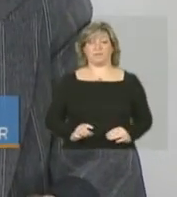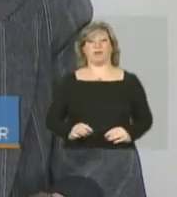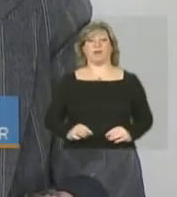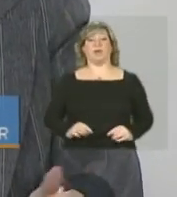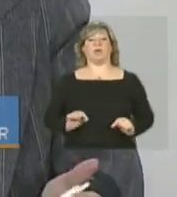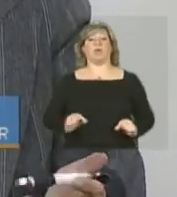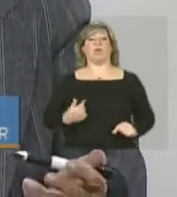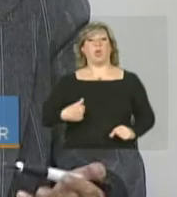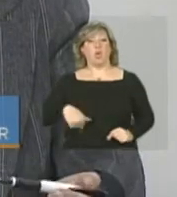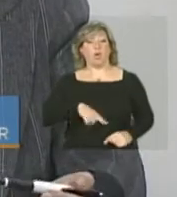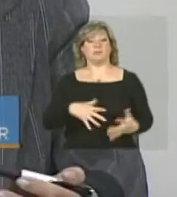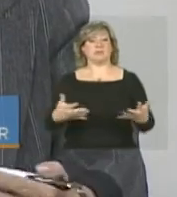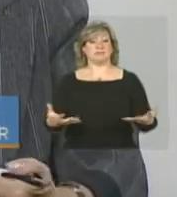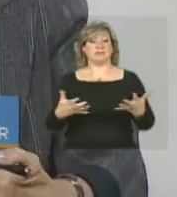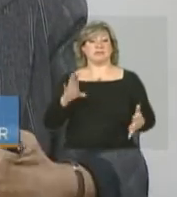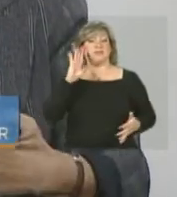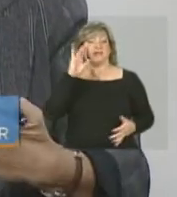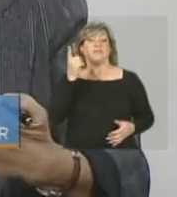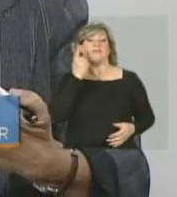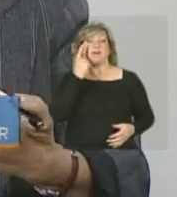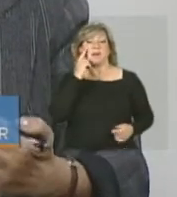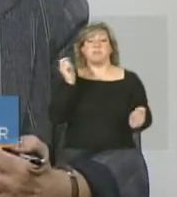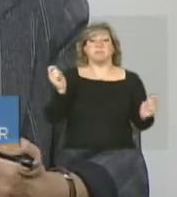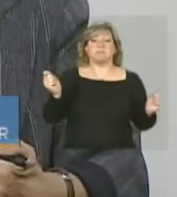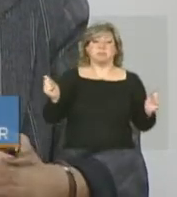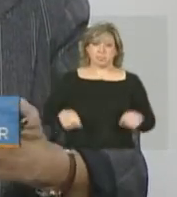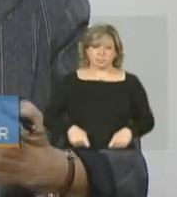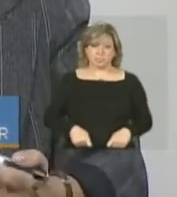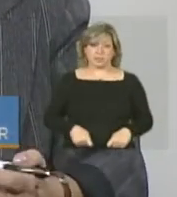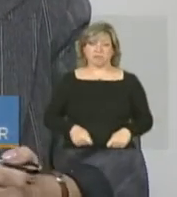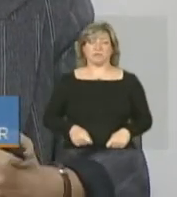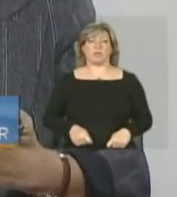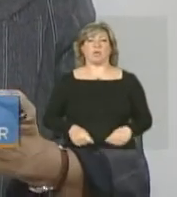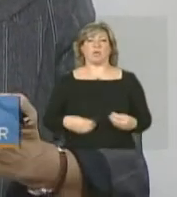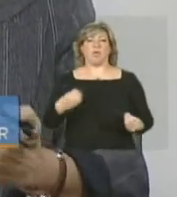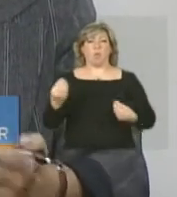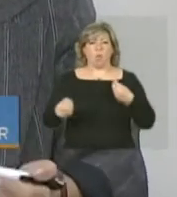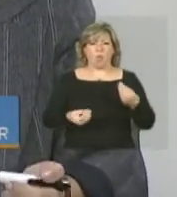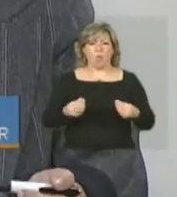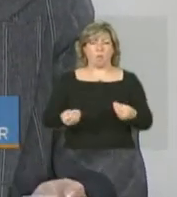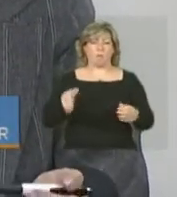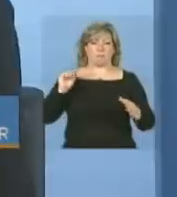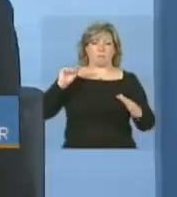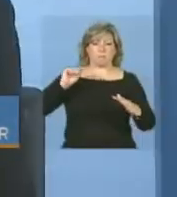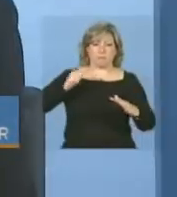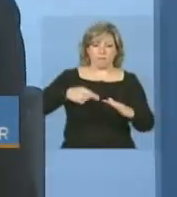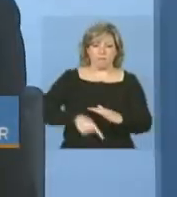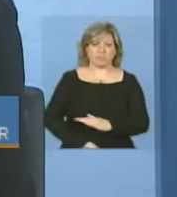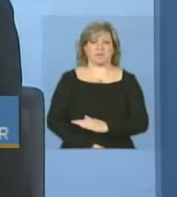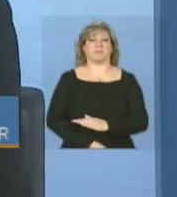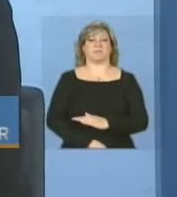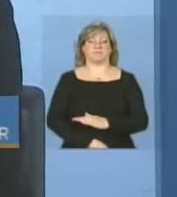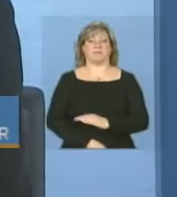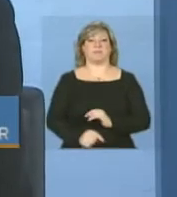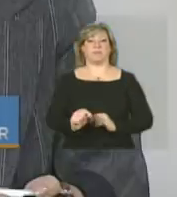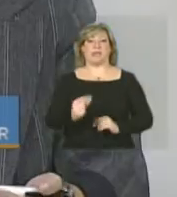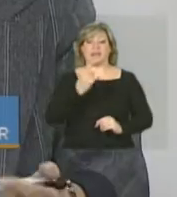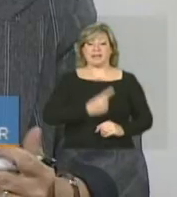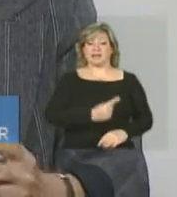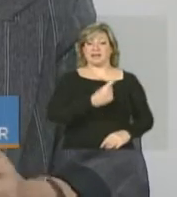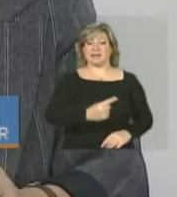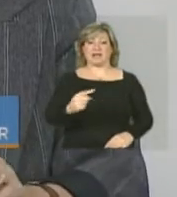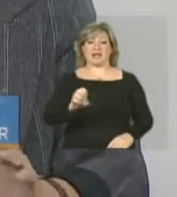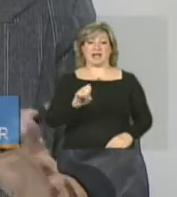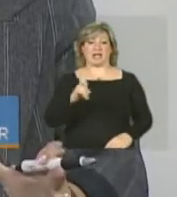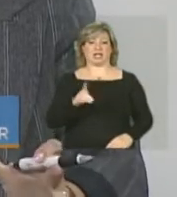também haja a possibilidade de um investimento maior, um aprofundamento de cada eixo, e